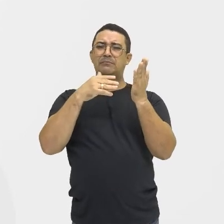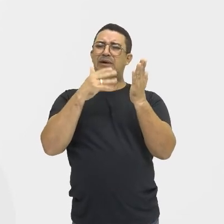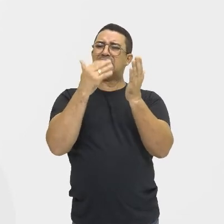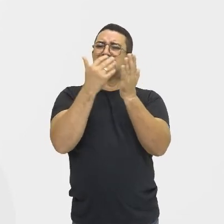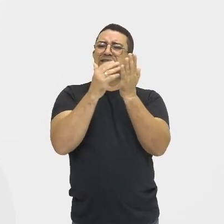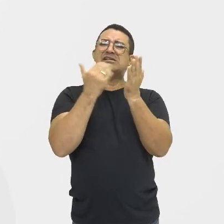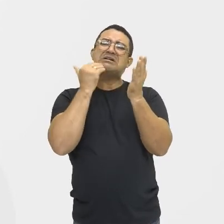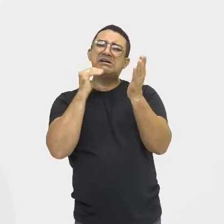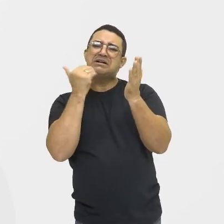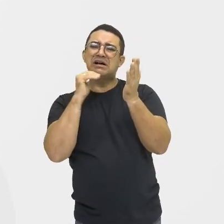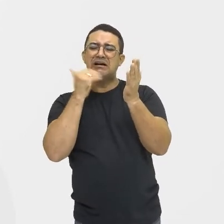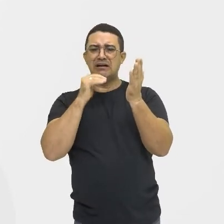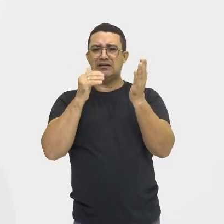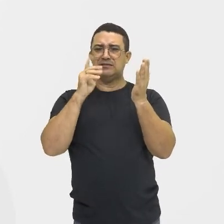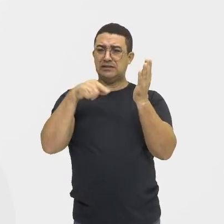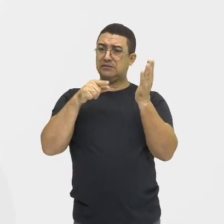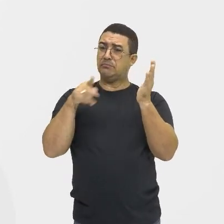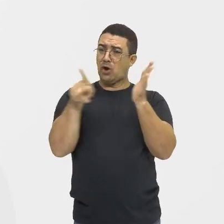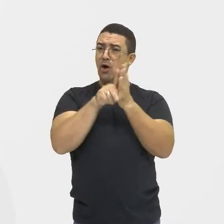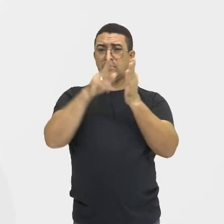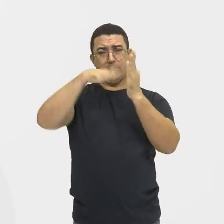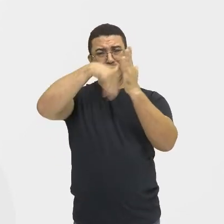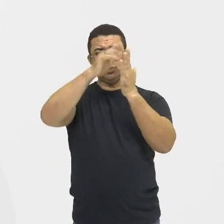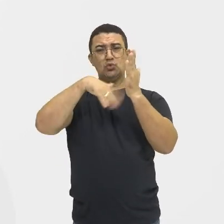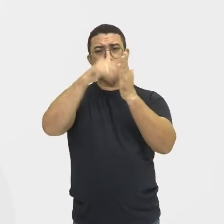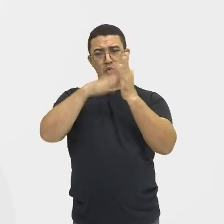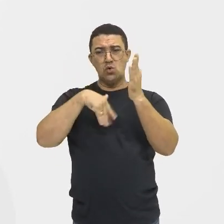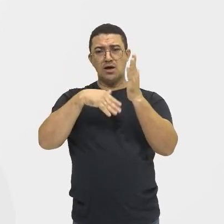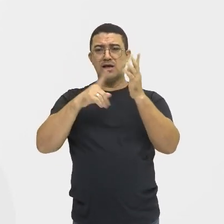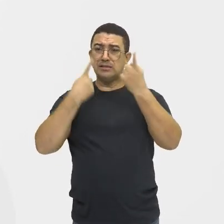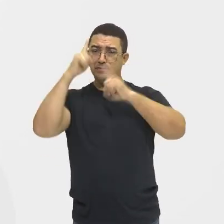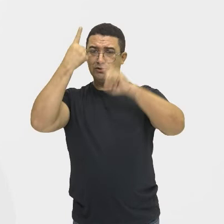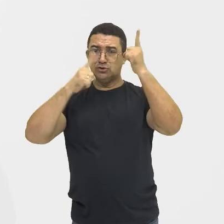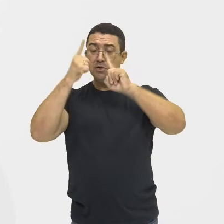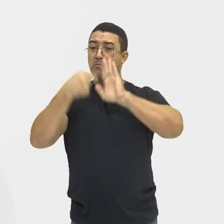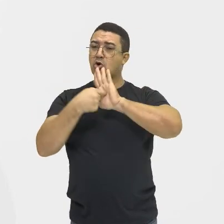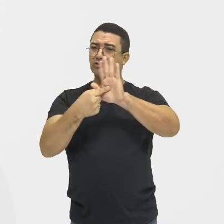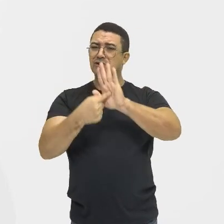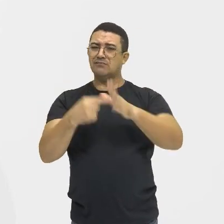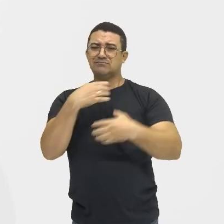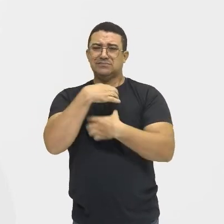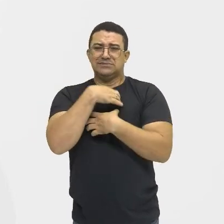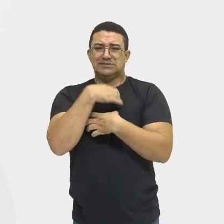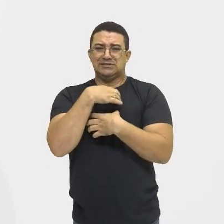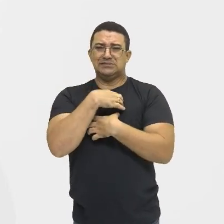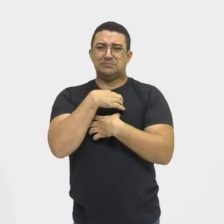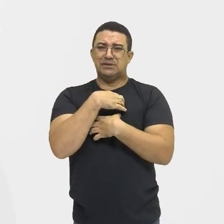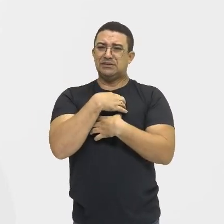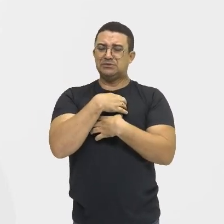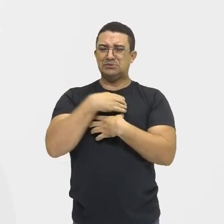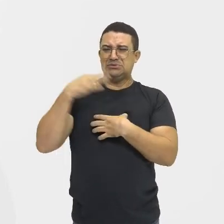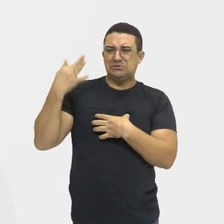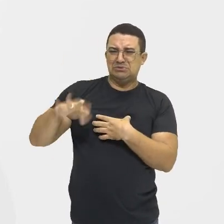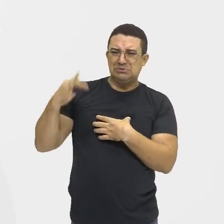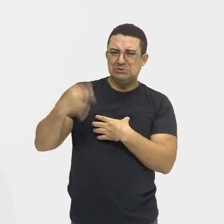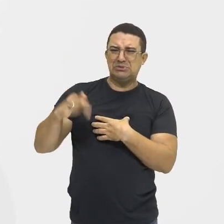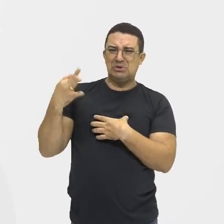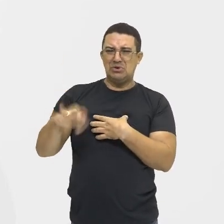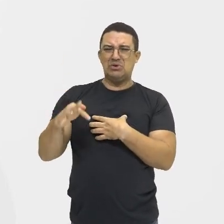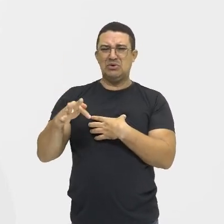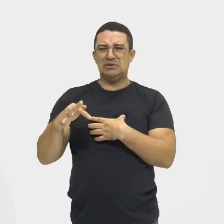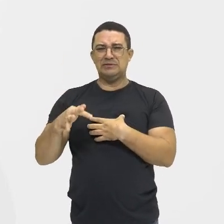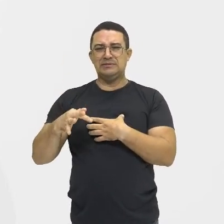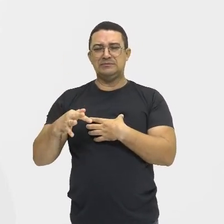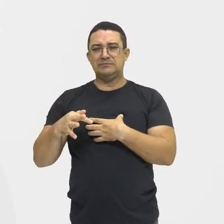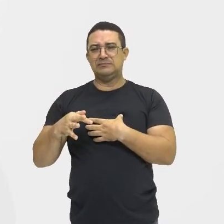tudo está presente nessa obra para o quê? Causar esse sentimento, essa dor que o ser humano